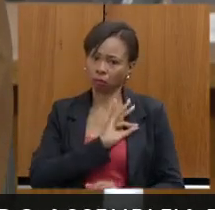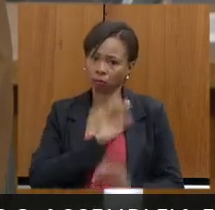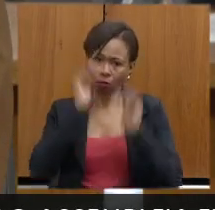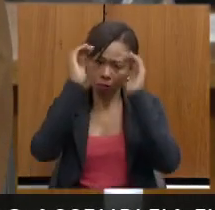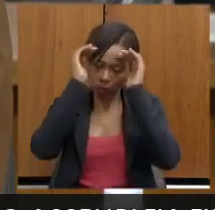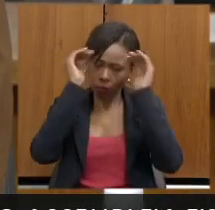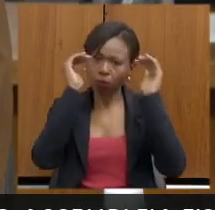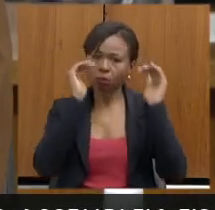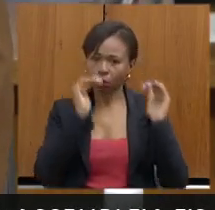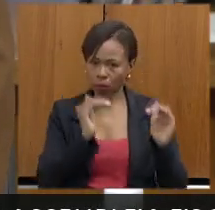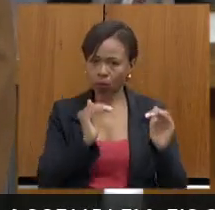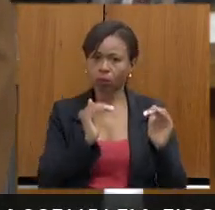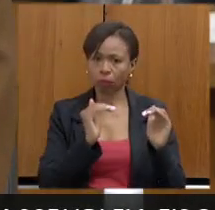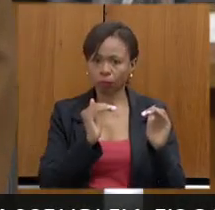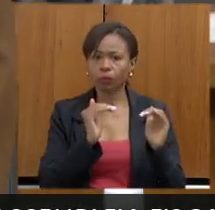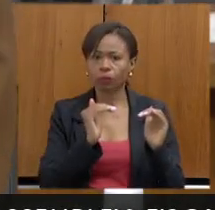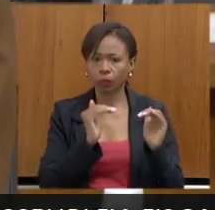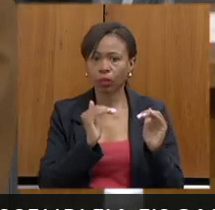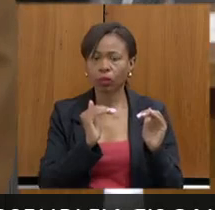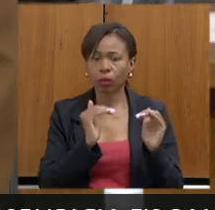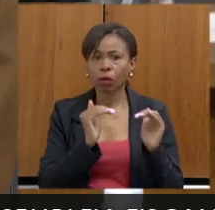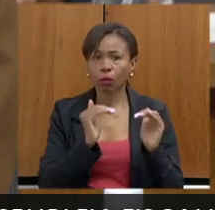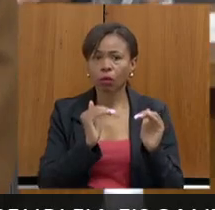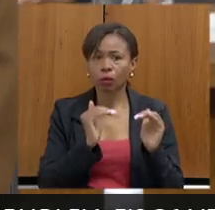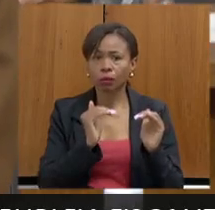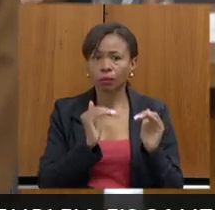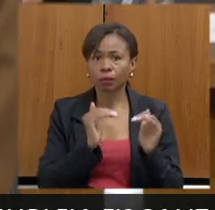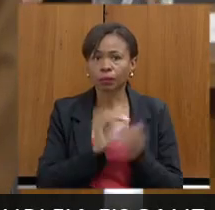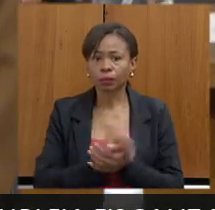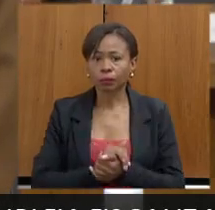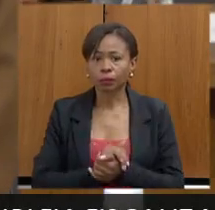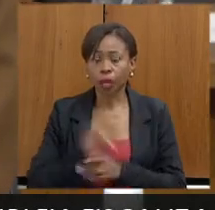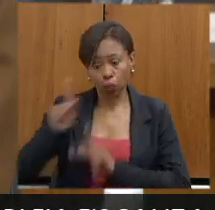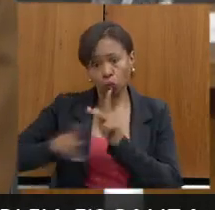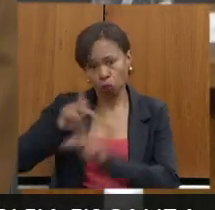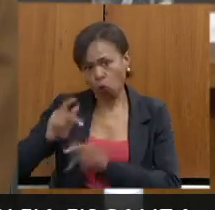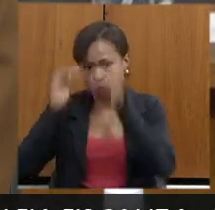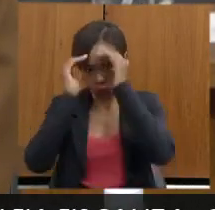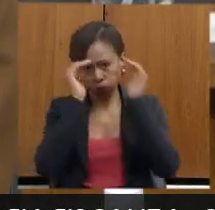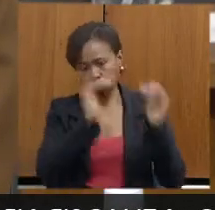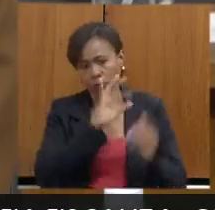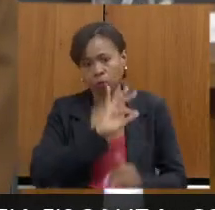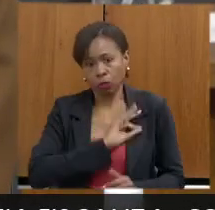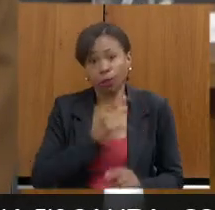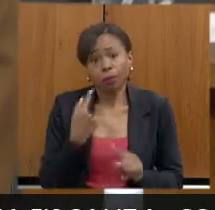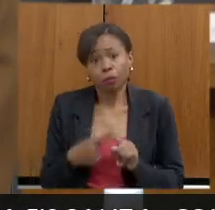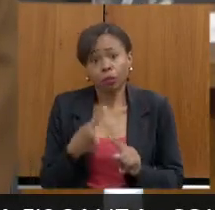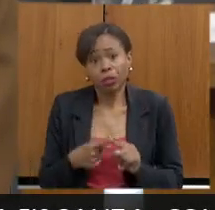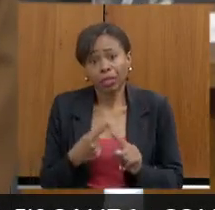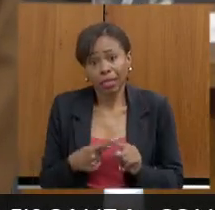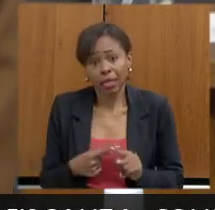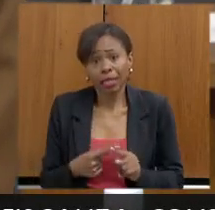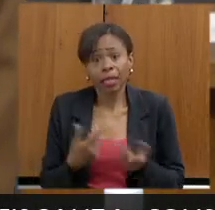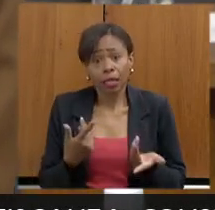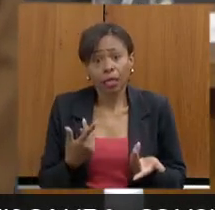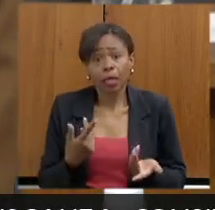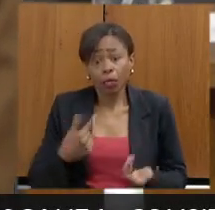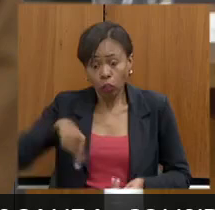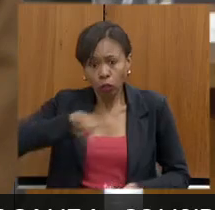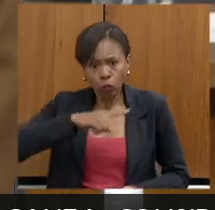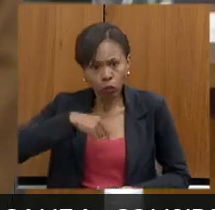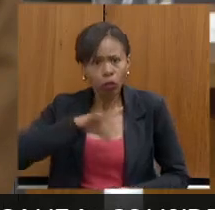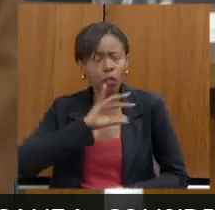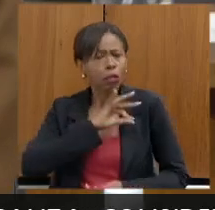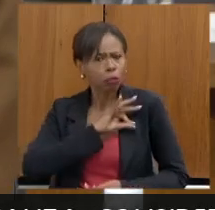goza dessa desse prestígio da nossa população justamente porque nós somos uma polícia é legalista nós somos